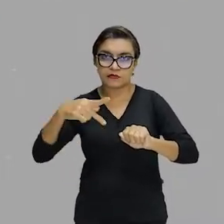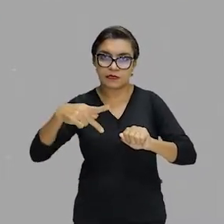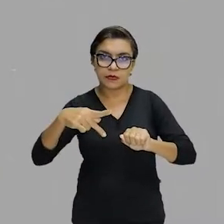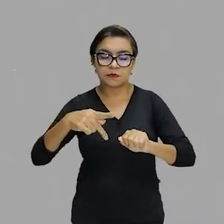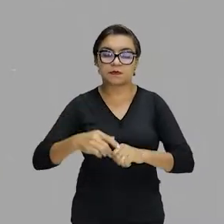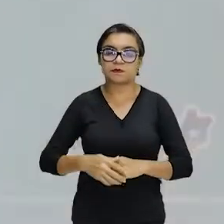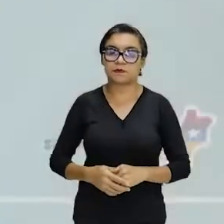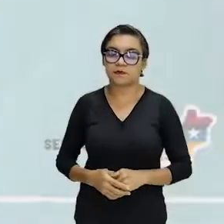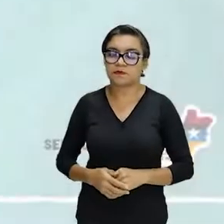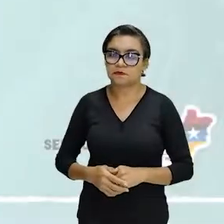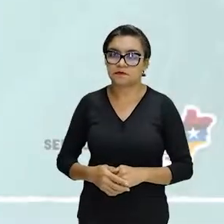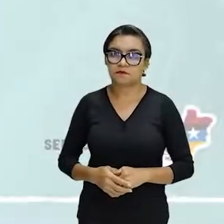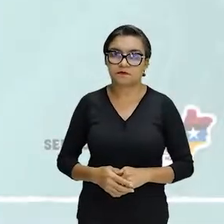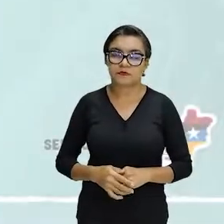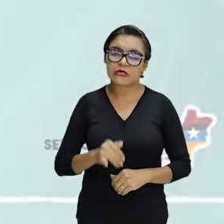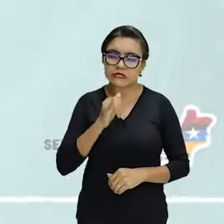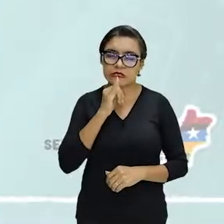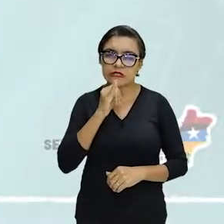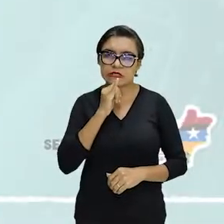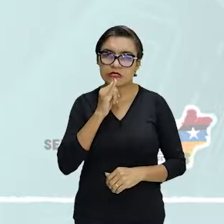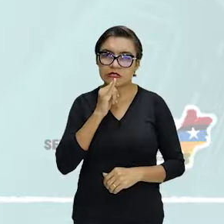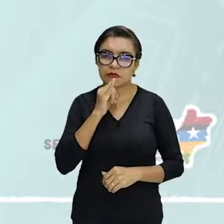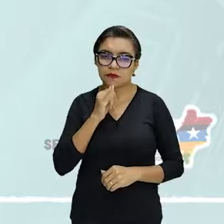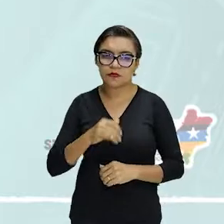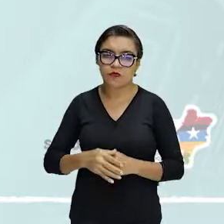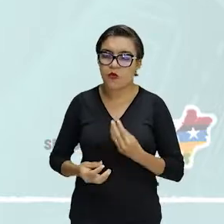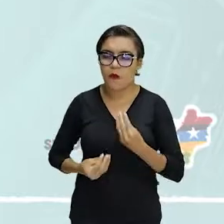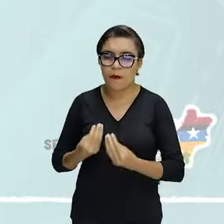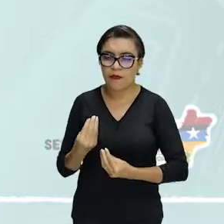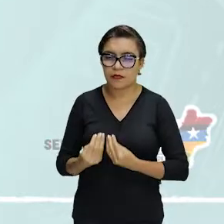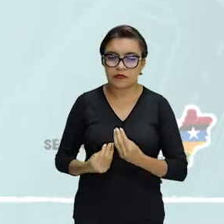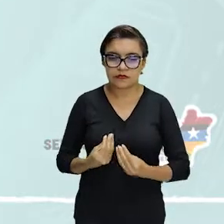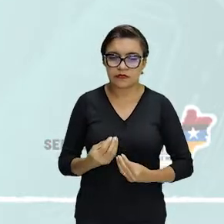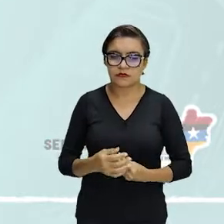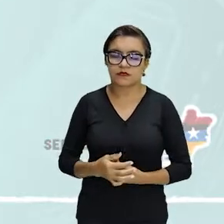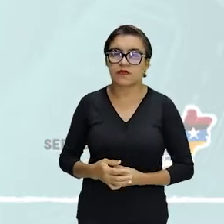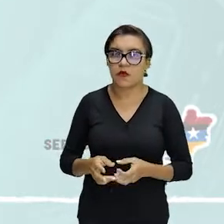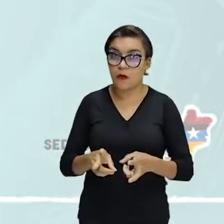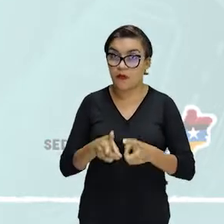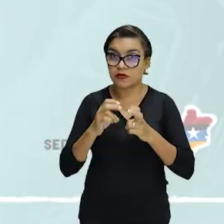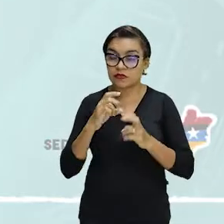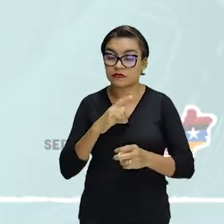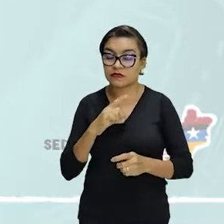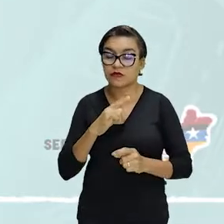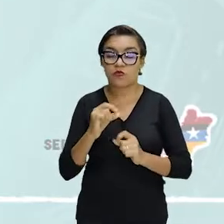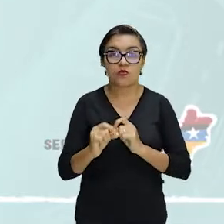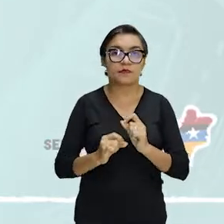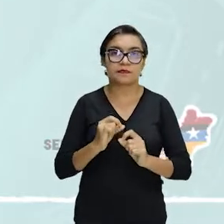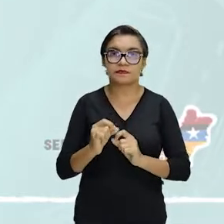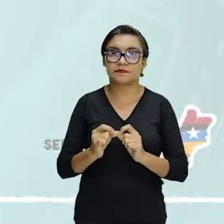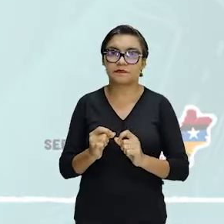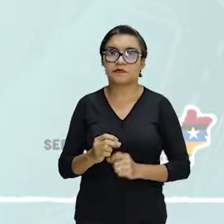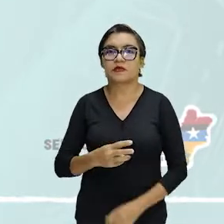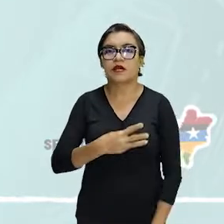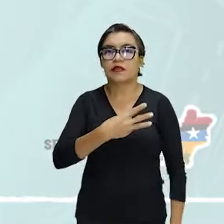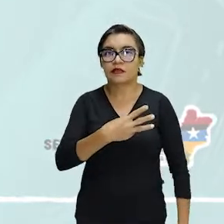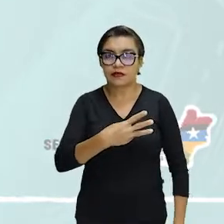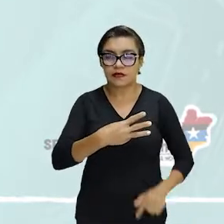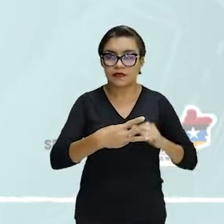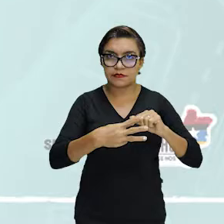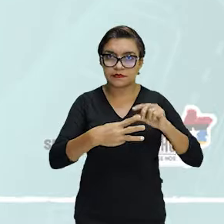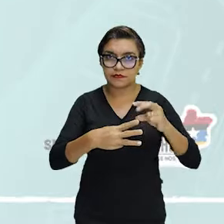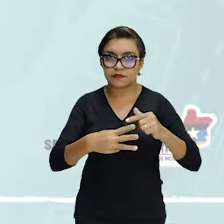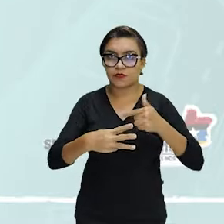P. Vamos ver aí um exemplo para aplicar isso. Observa que eu tenho 3 ao